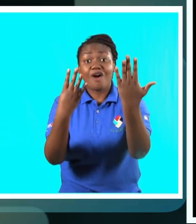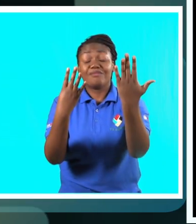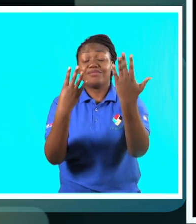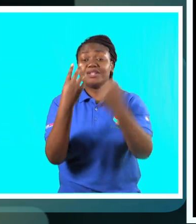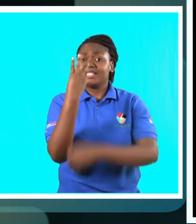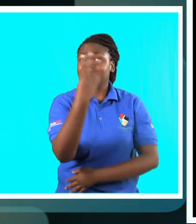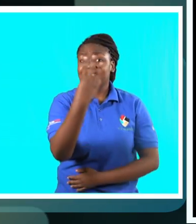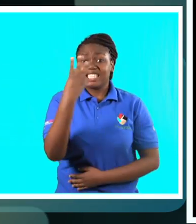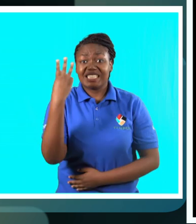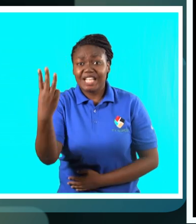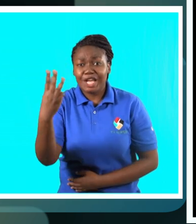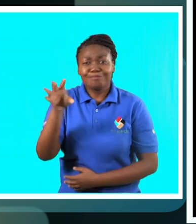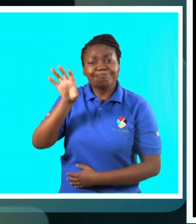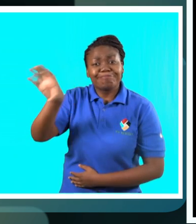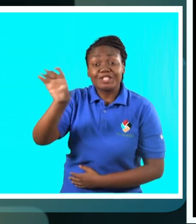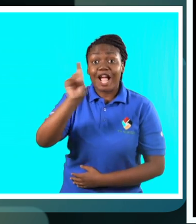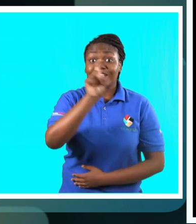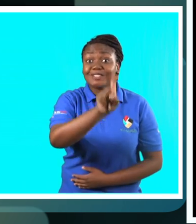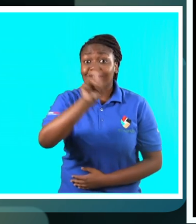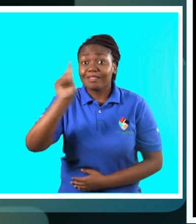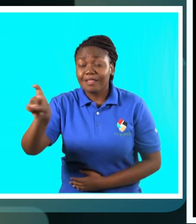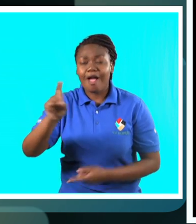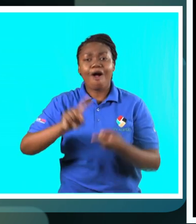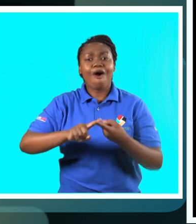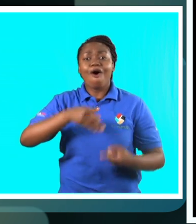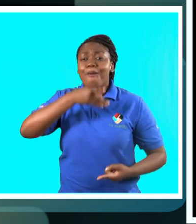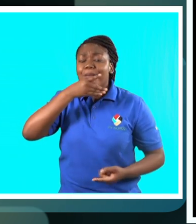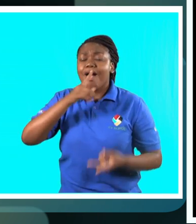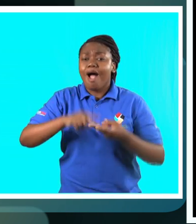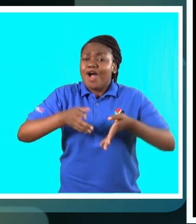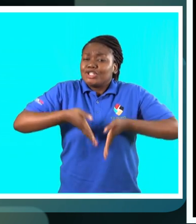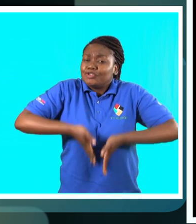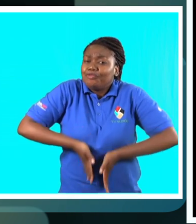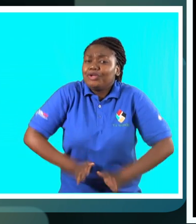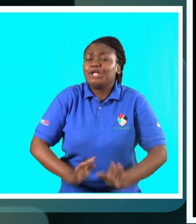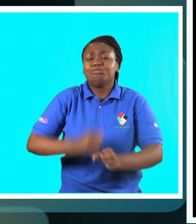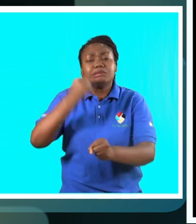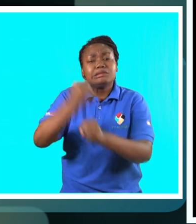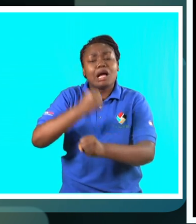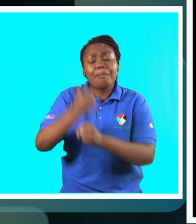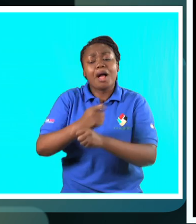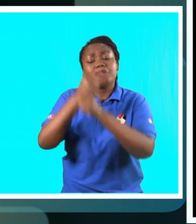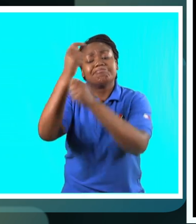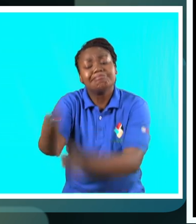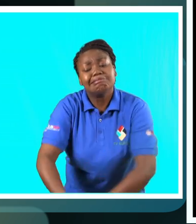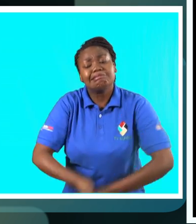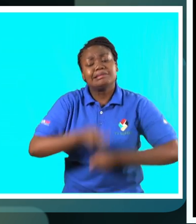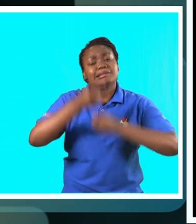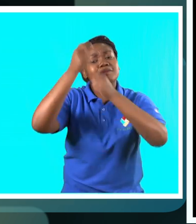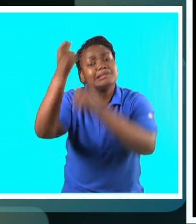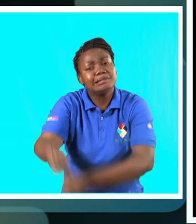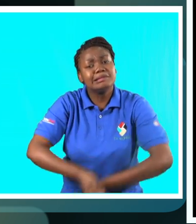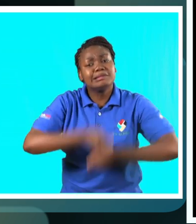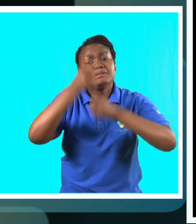Durante 10 anos, liderou a luta contra o colonialismo português, que terminou